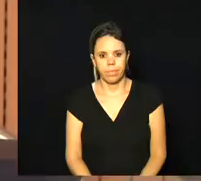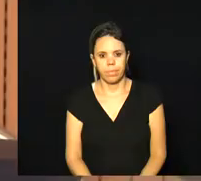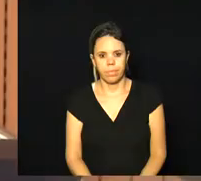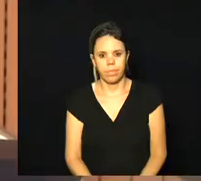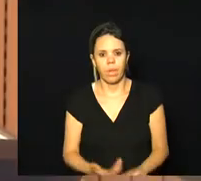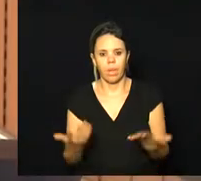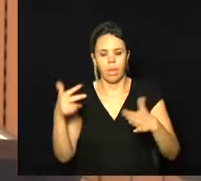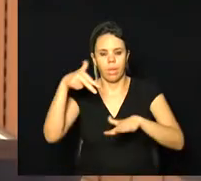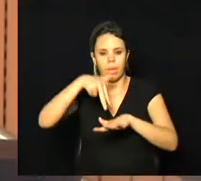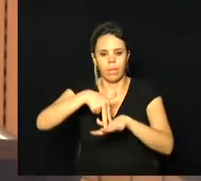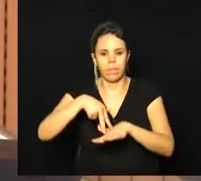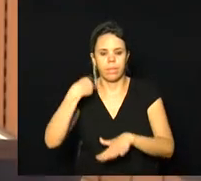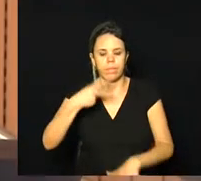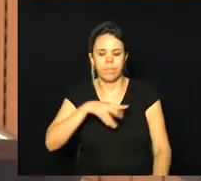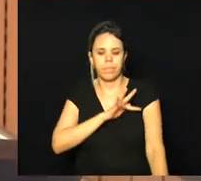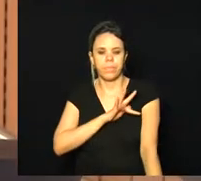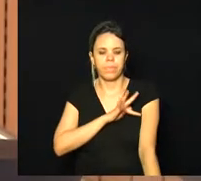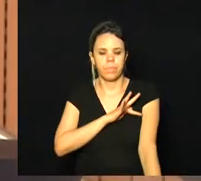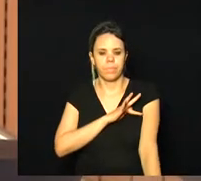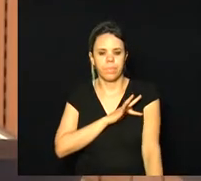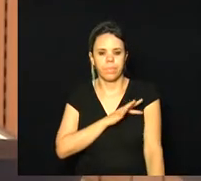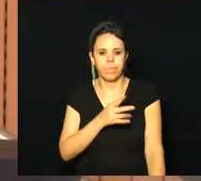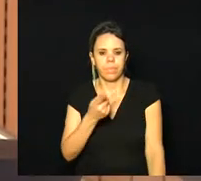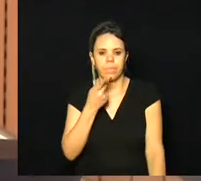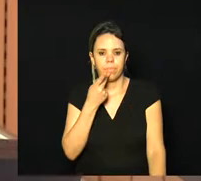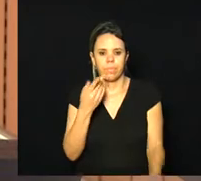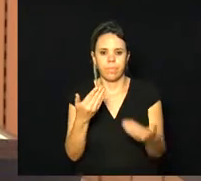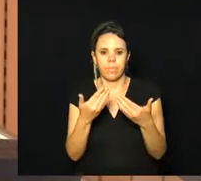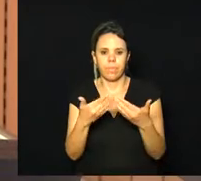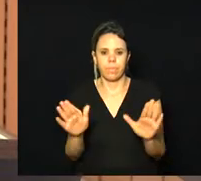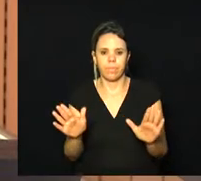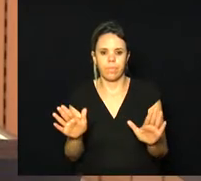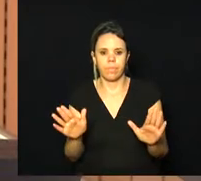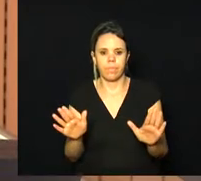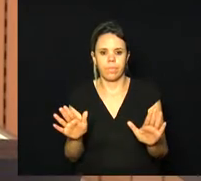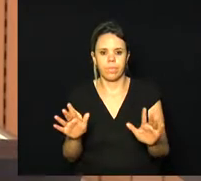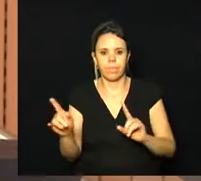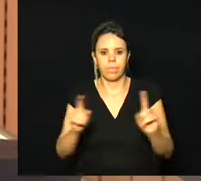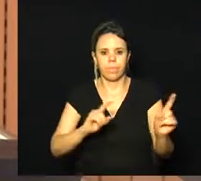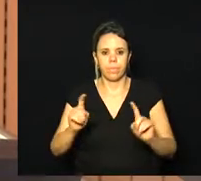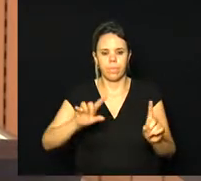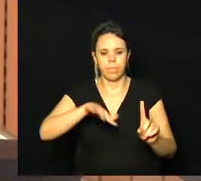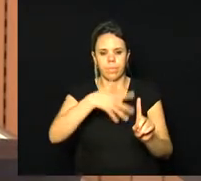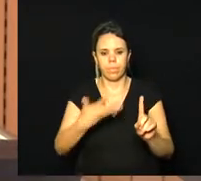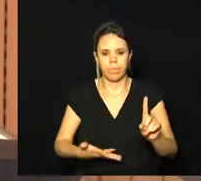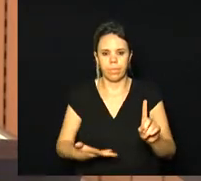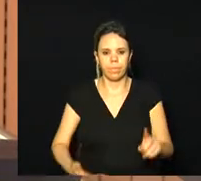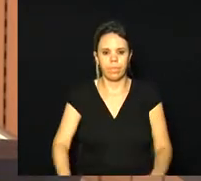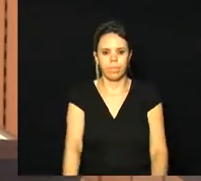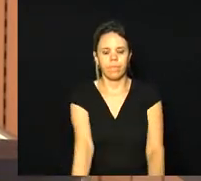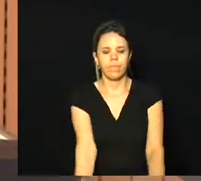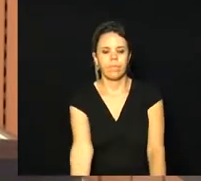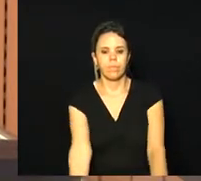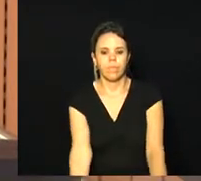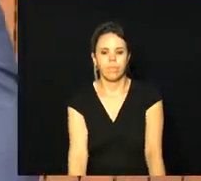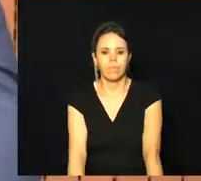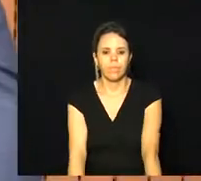Com a palavra, o vereador Fernando Mendes para declarar aberta esta reunião solene.